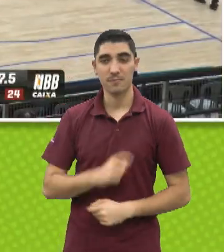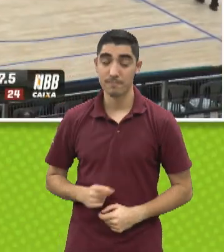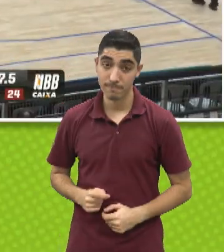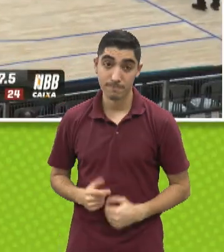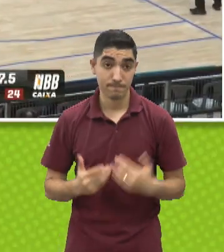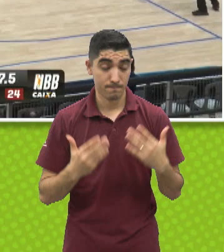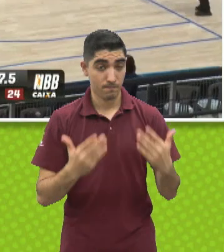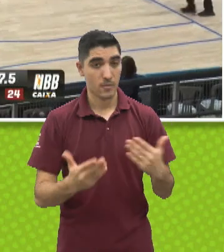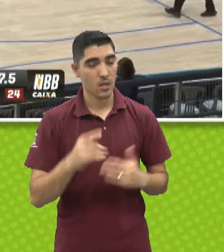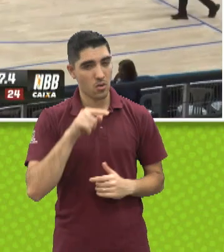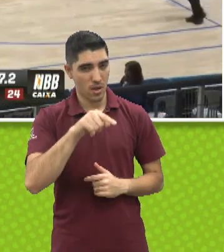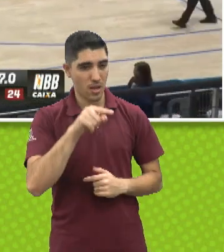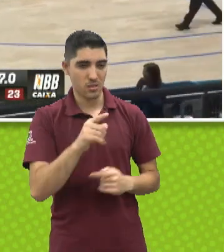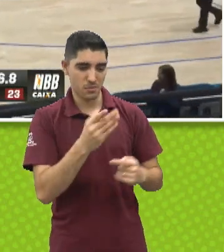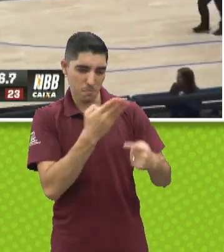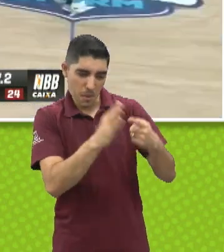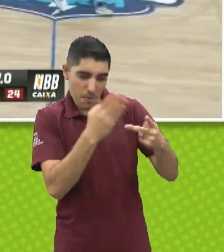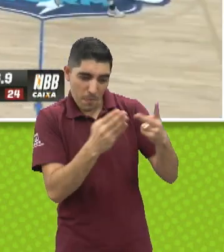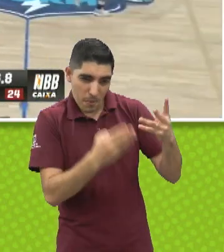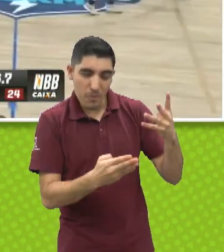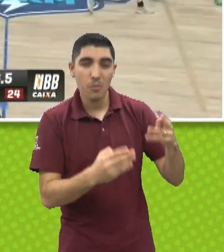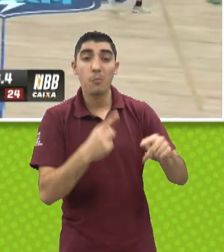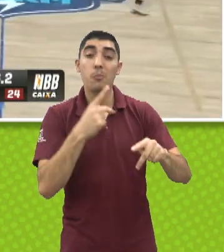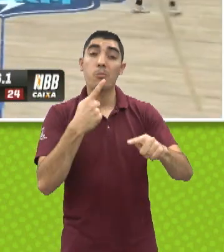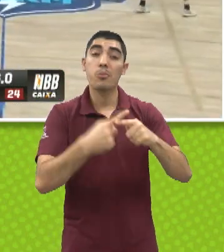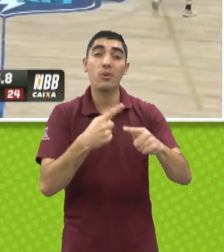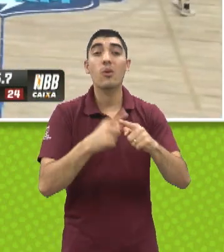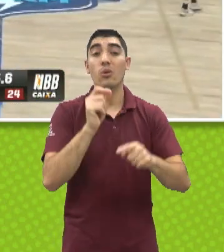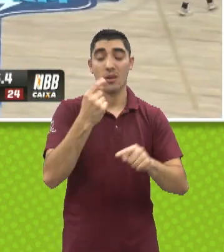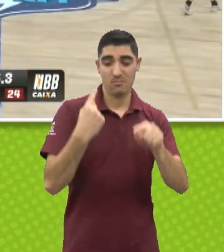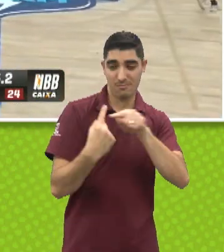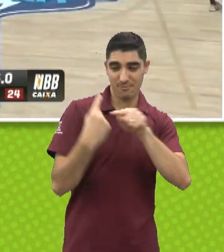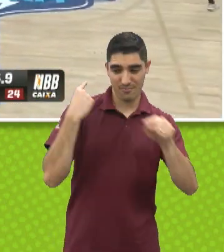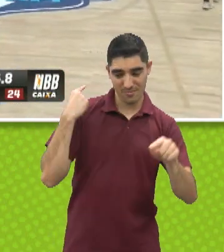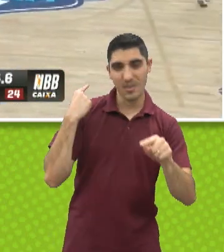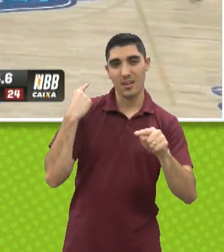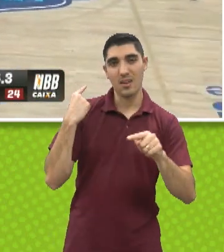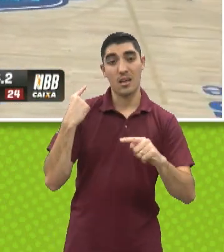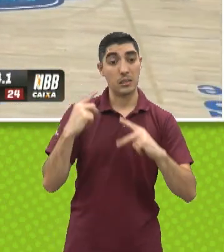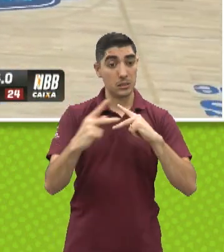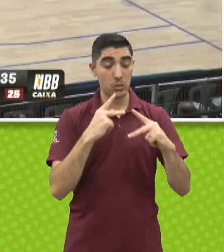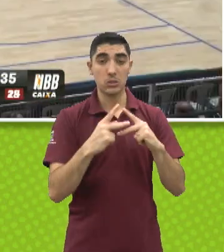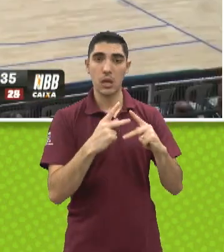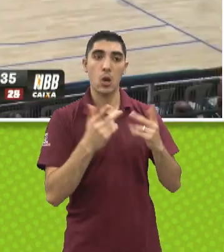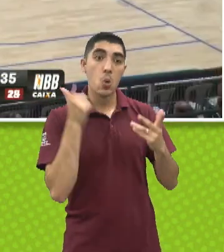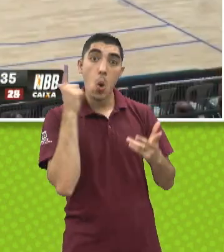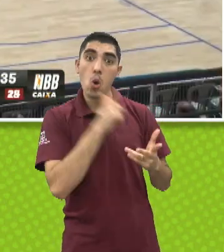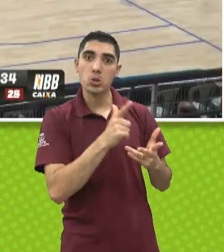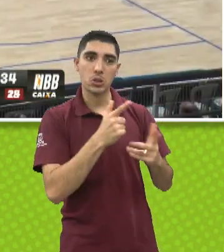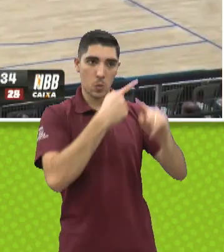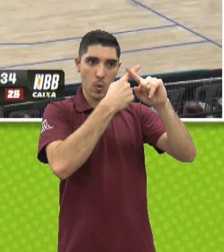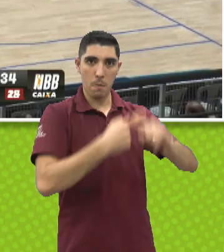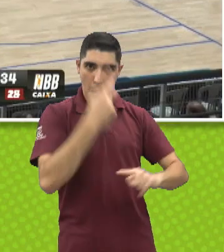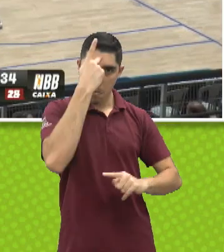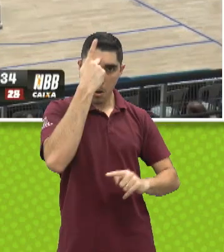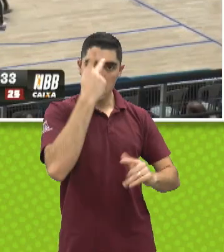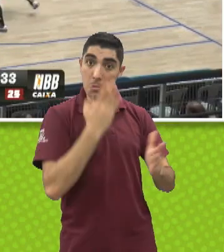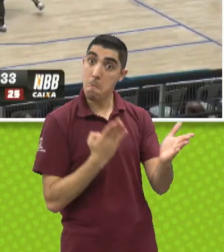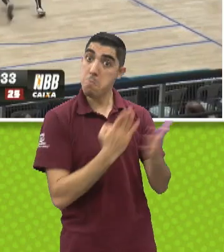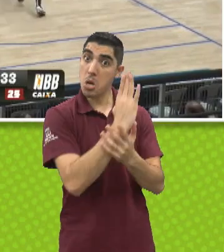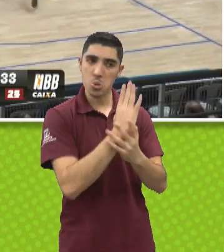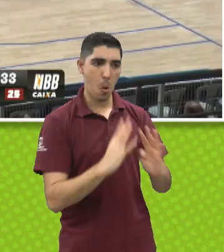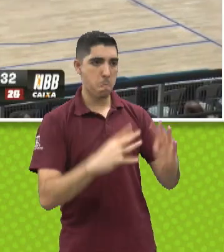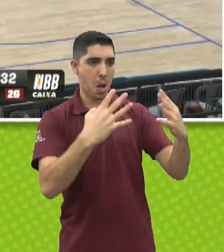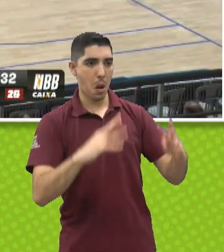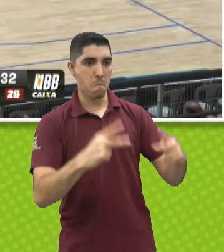também colocam muito na conta. O São José foi bem, chegou até a final do Campeonato Paulista, mas aí é um preço que o São José